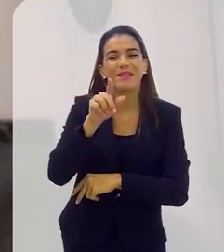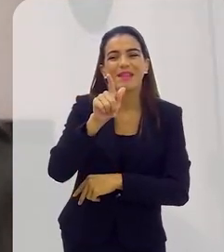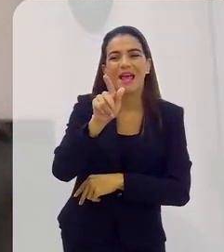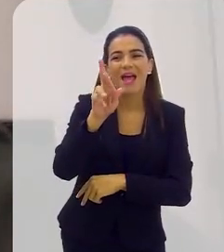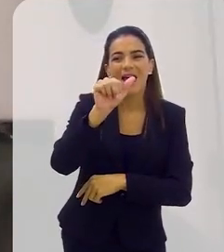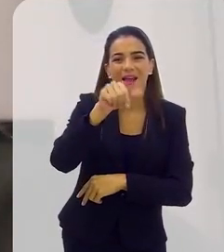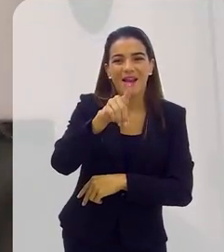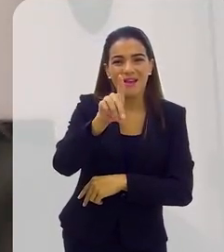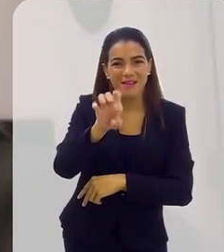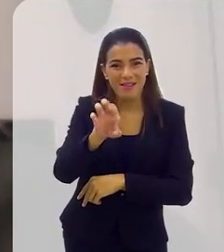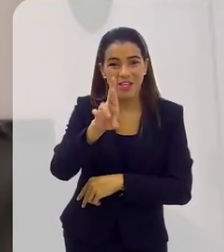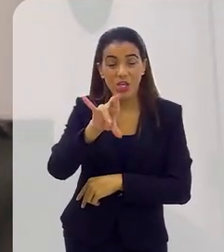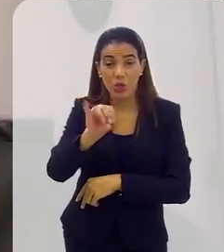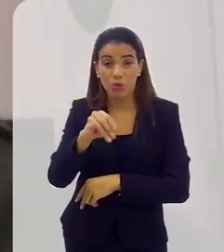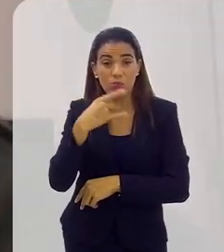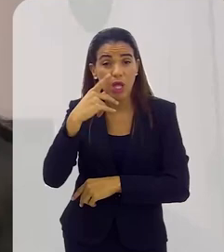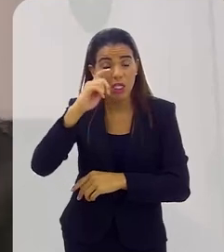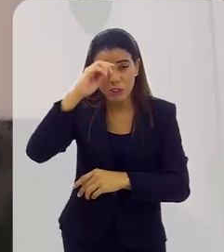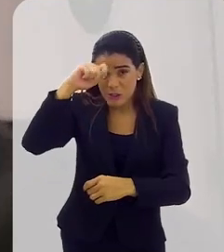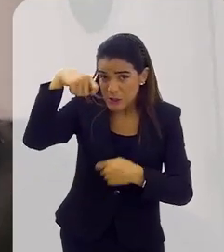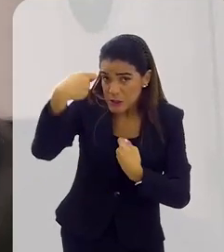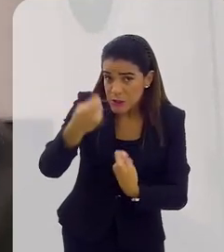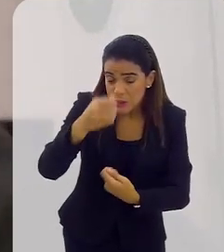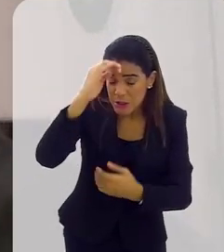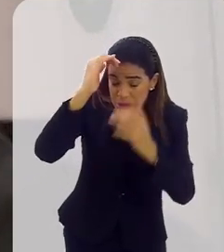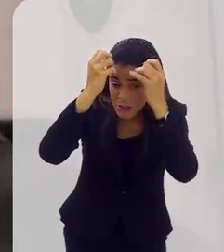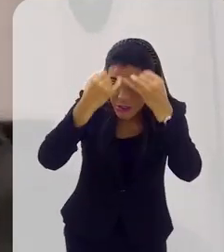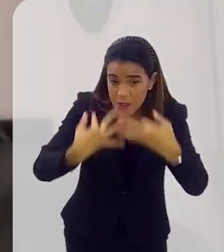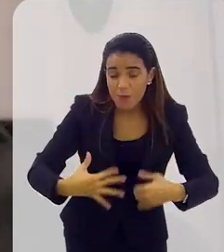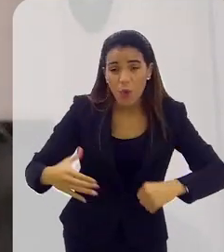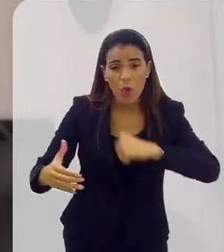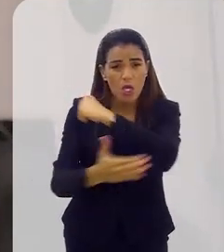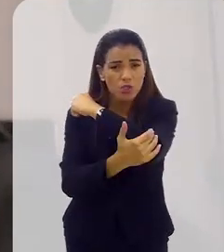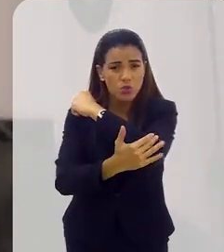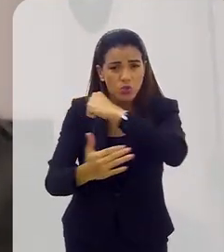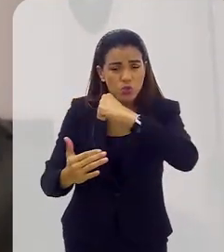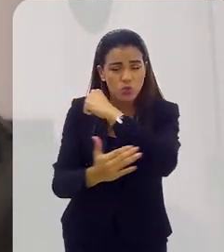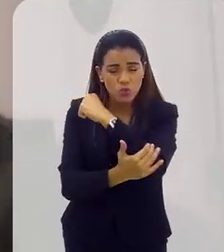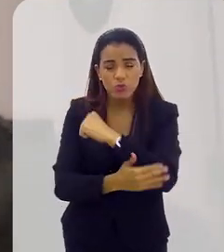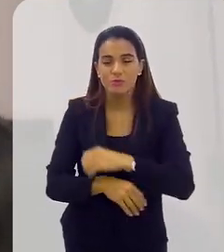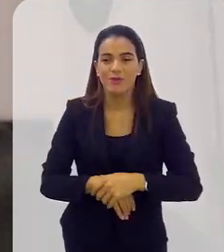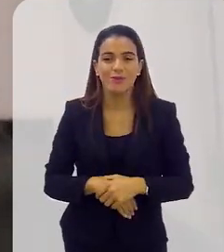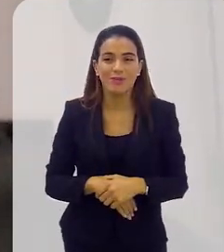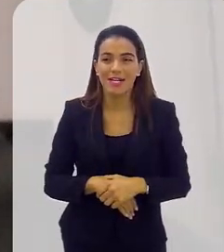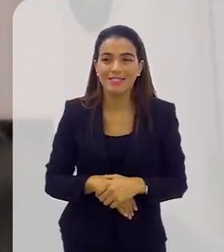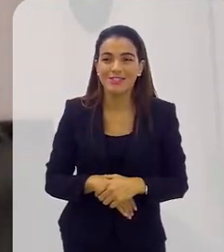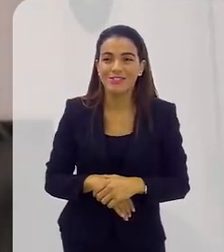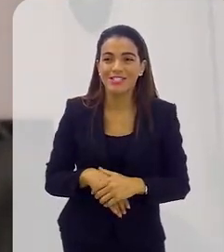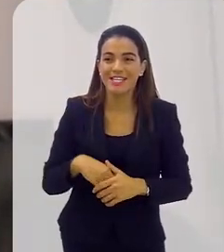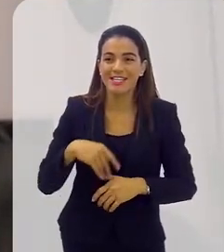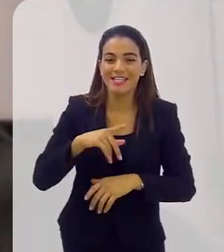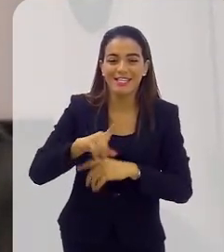Rio trazendo coisas belíssimas. Desmistificaram o Exu, trouxeram à tona